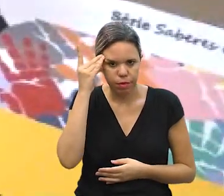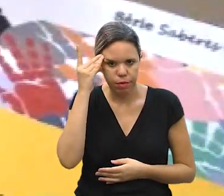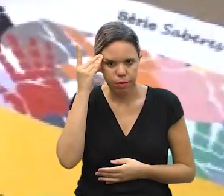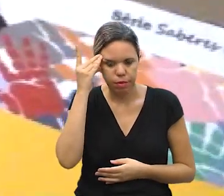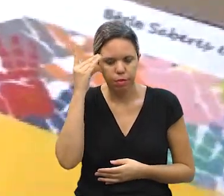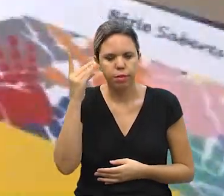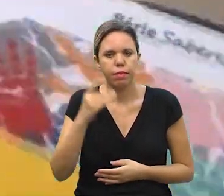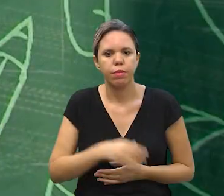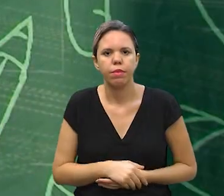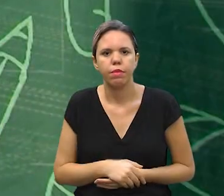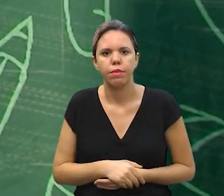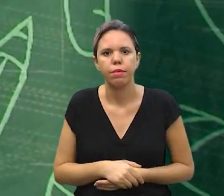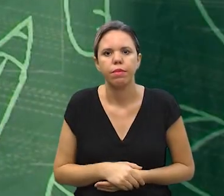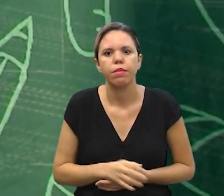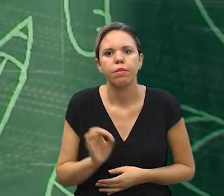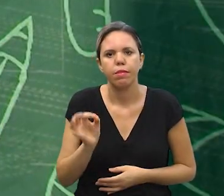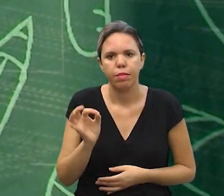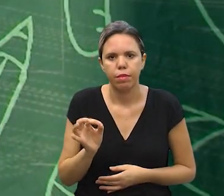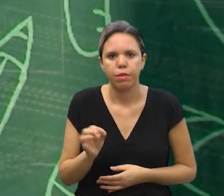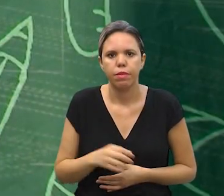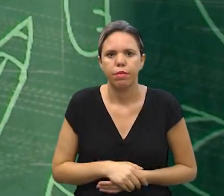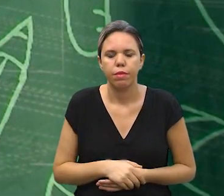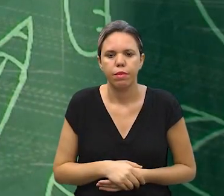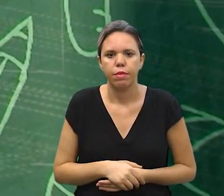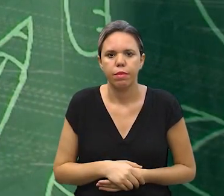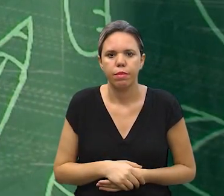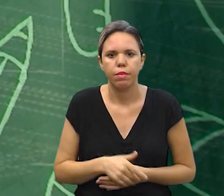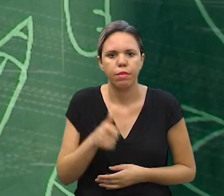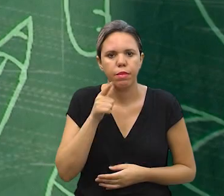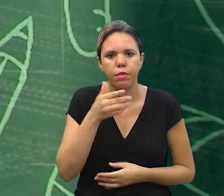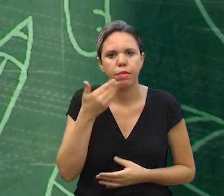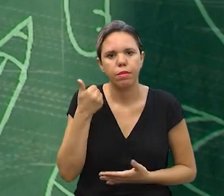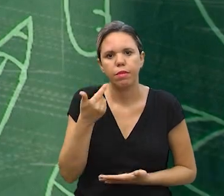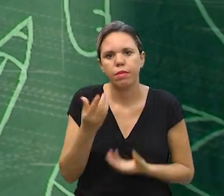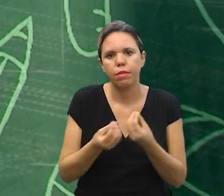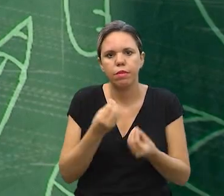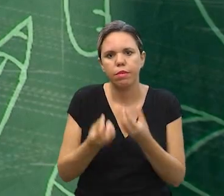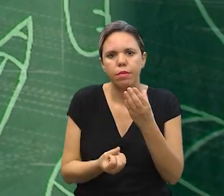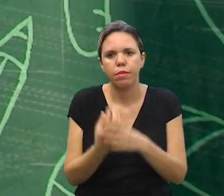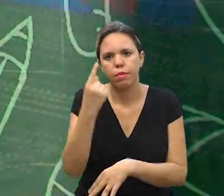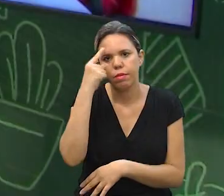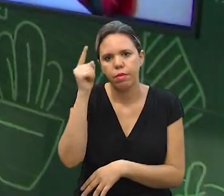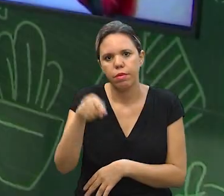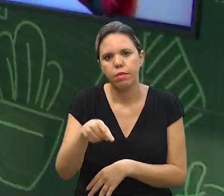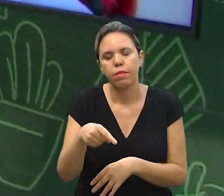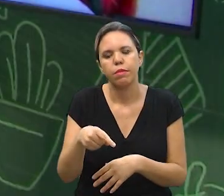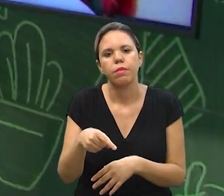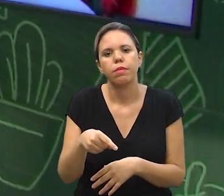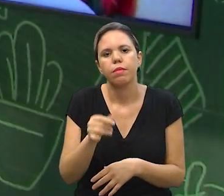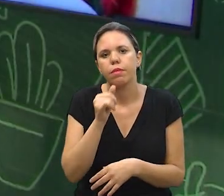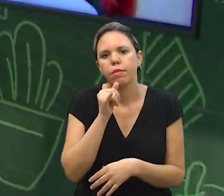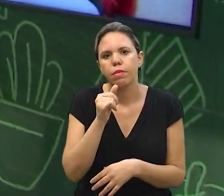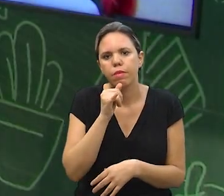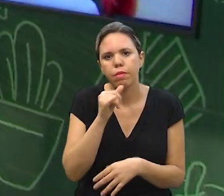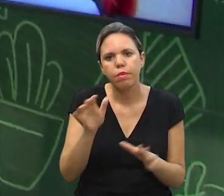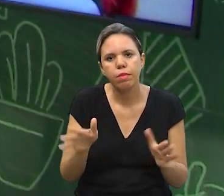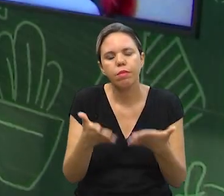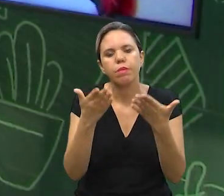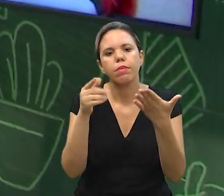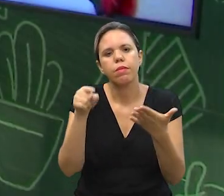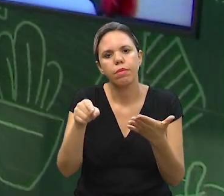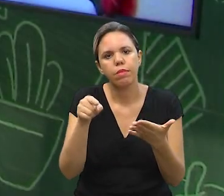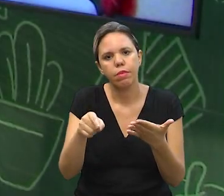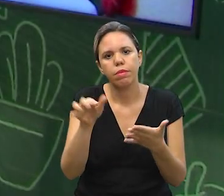da Síndrome de Down. Isso. Então, as pessoas que quiserem adquirir... Como que surgiu essa ideia, professora, de dedicar